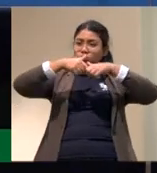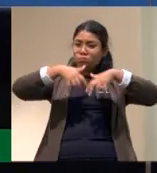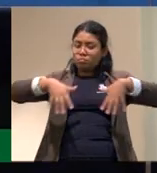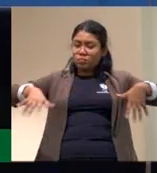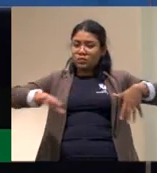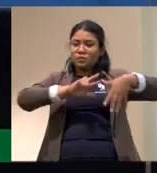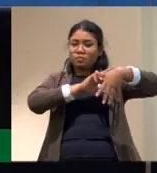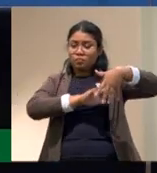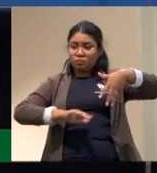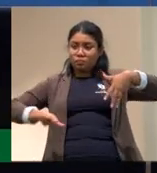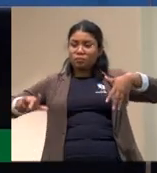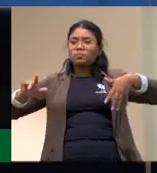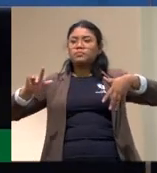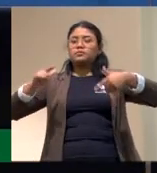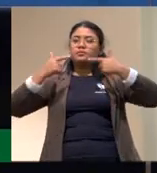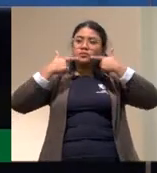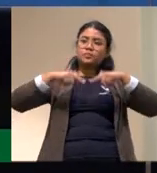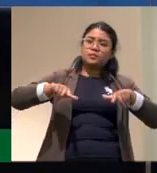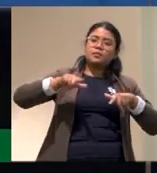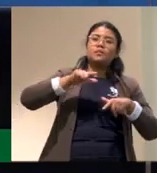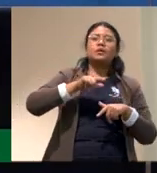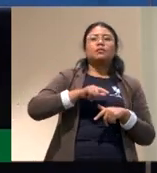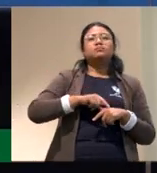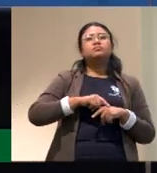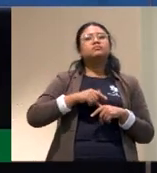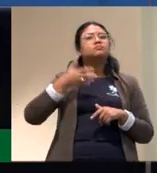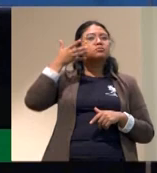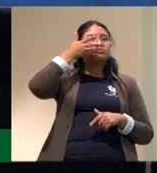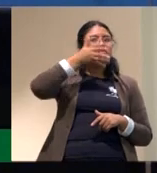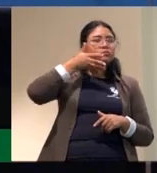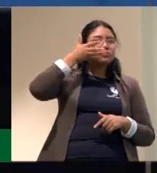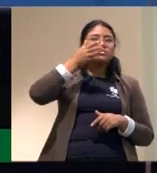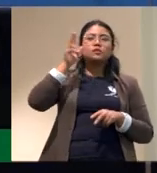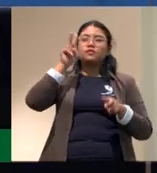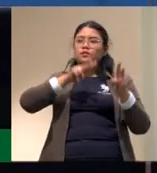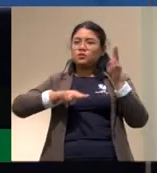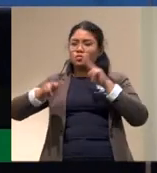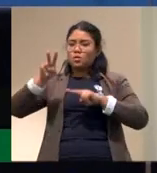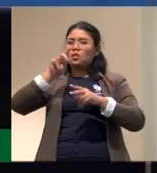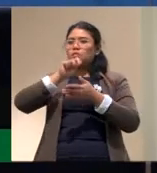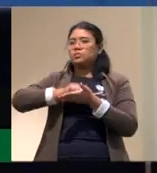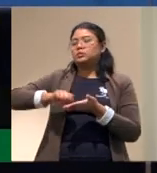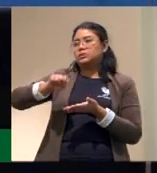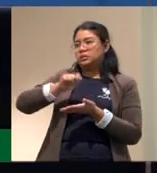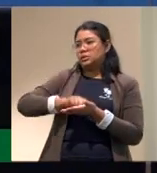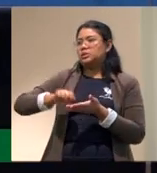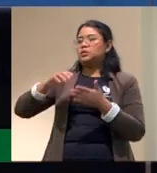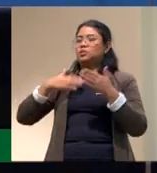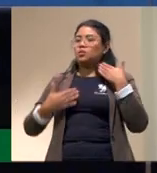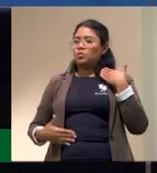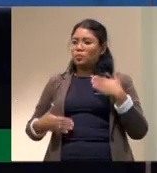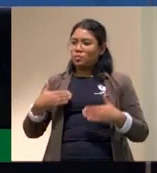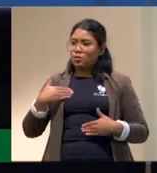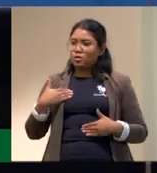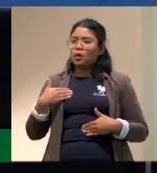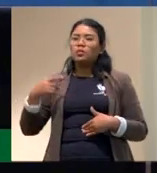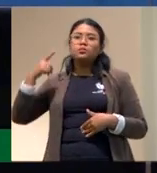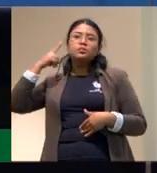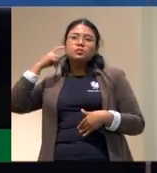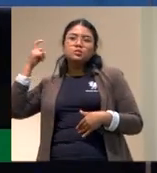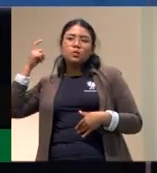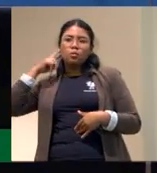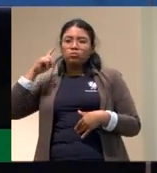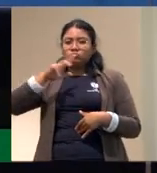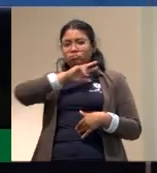a linguagem oral e escrita, visuais, corporais e sonoras,